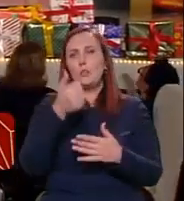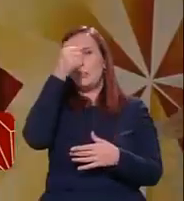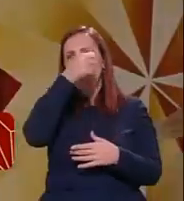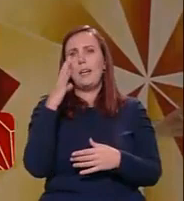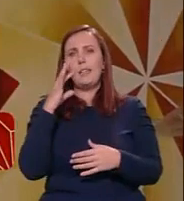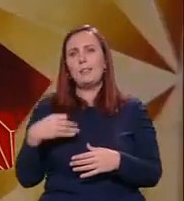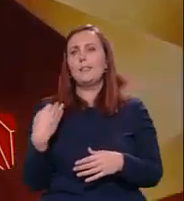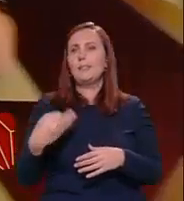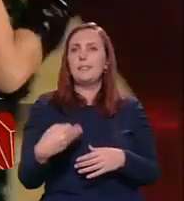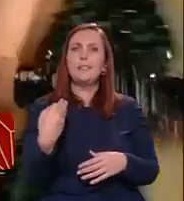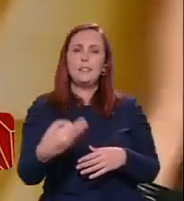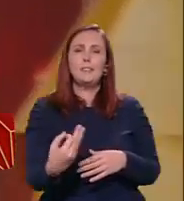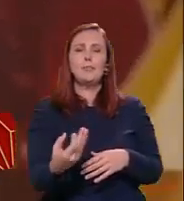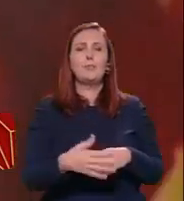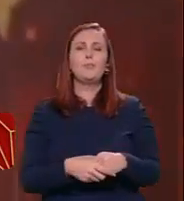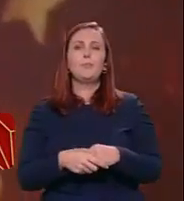até domingo é sempre assim.